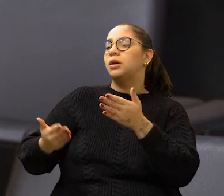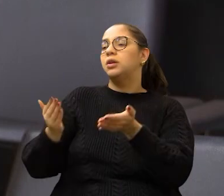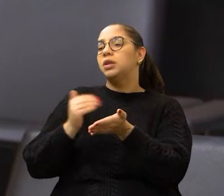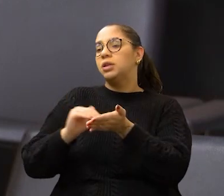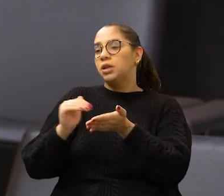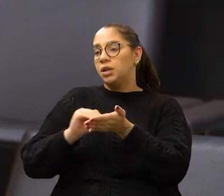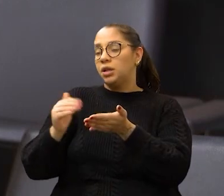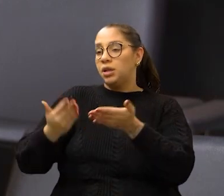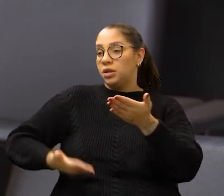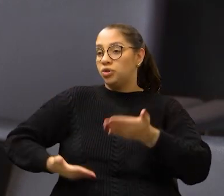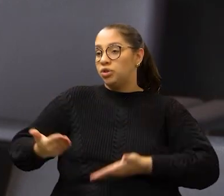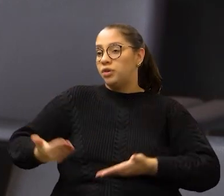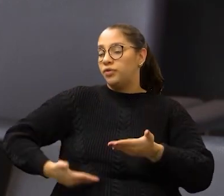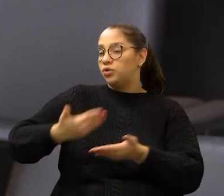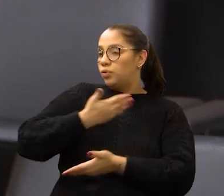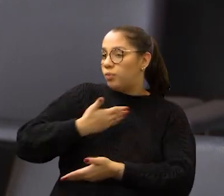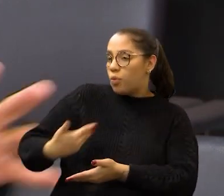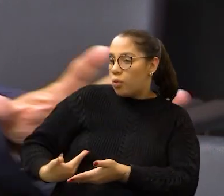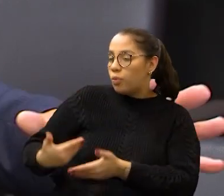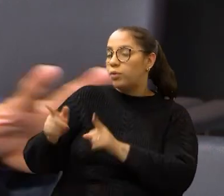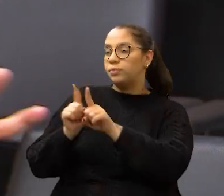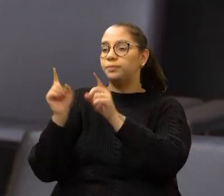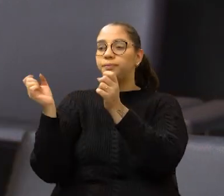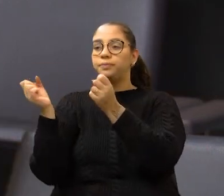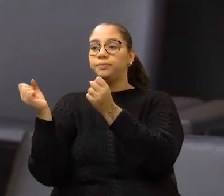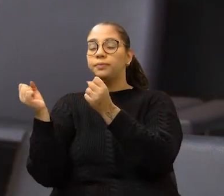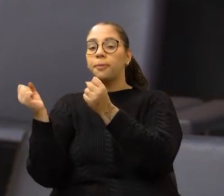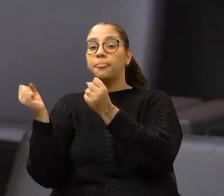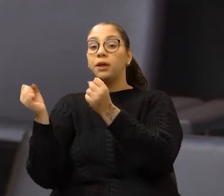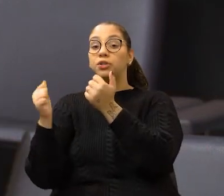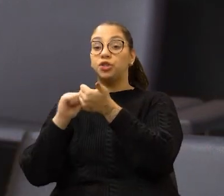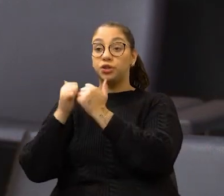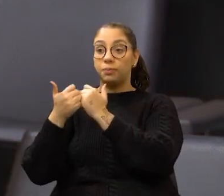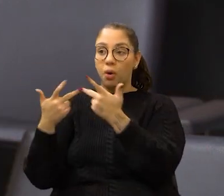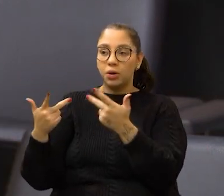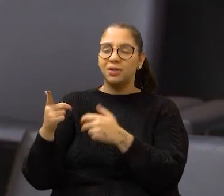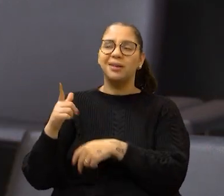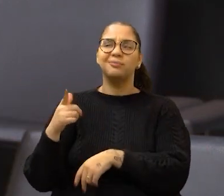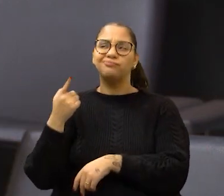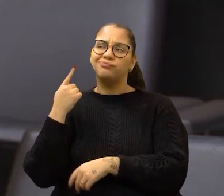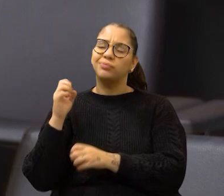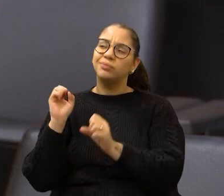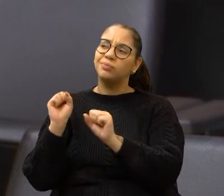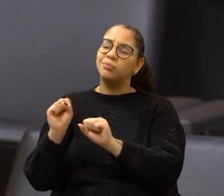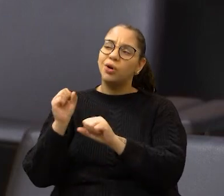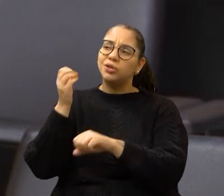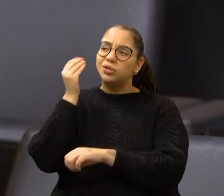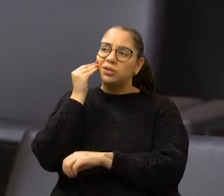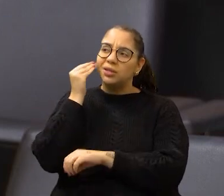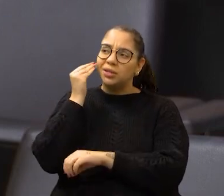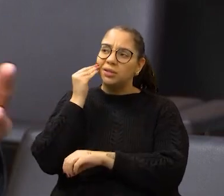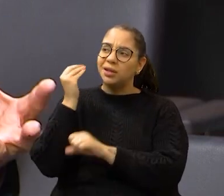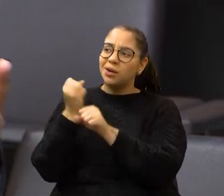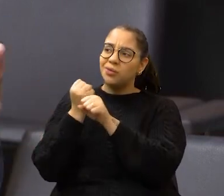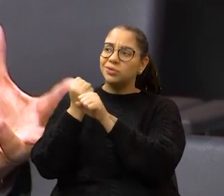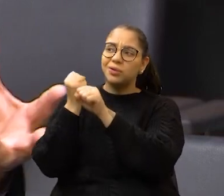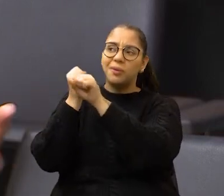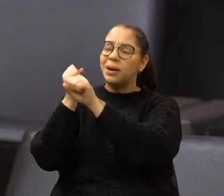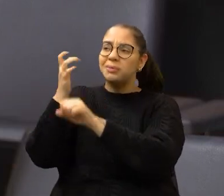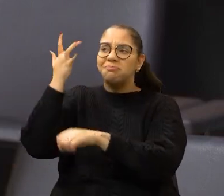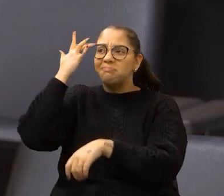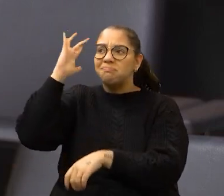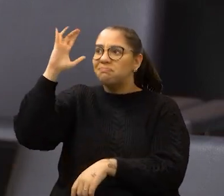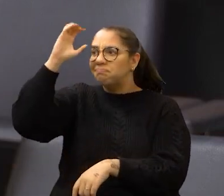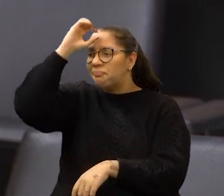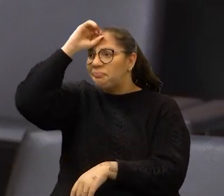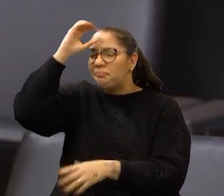Serviço Público, a Secretaria de Esportes, era exatamente essa deficiência que eles tinham. Eles falavam, poxa, a gente pode até tentar